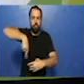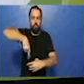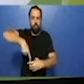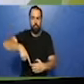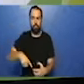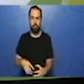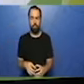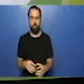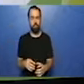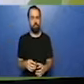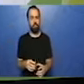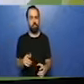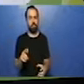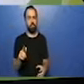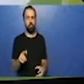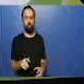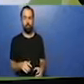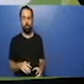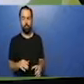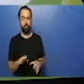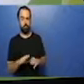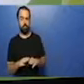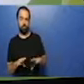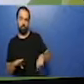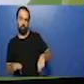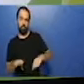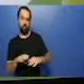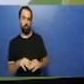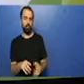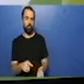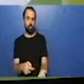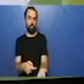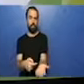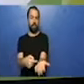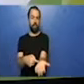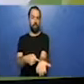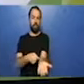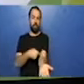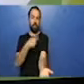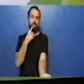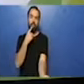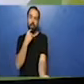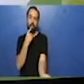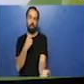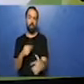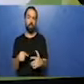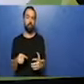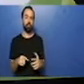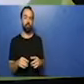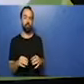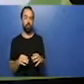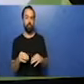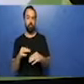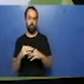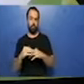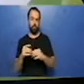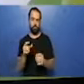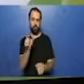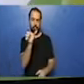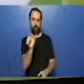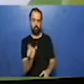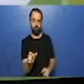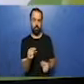ó, para a gente separar os componentes do sangue. Então, o sangue ele é formado por uma parte líquida e uma parte